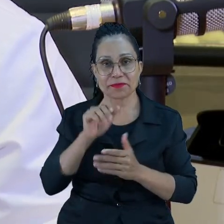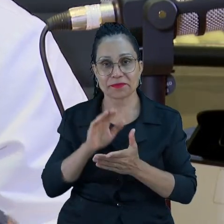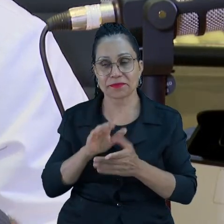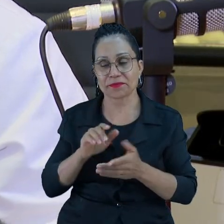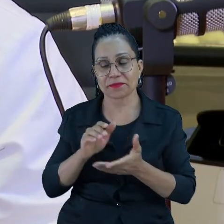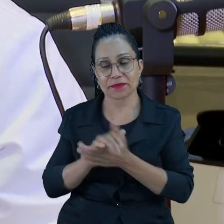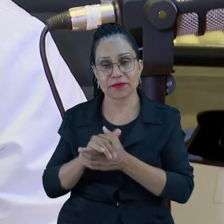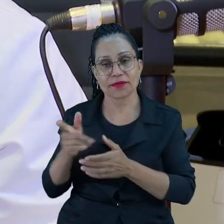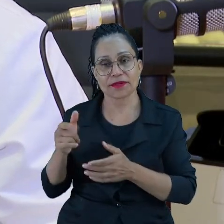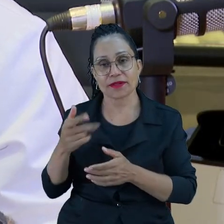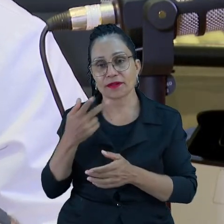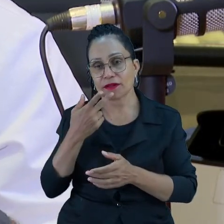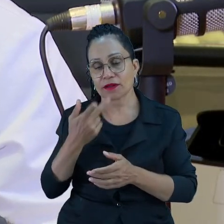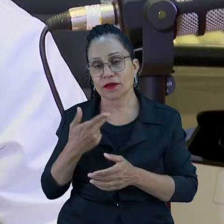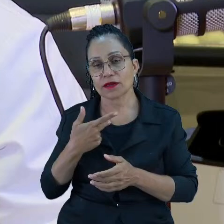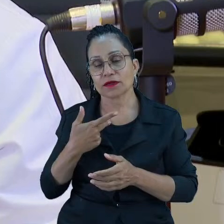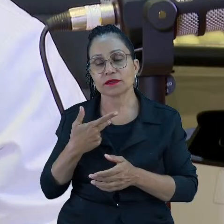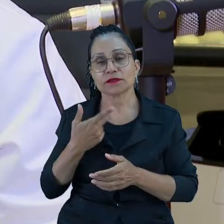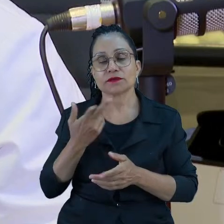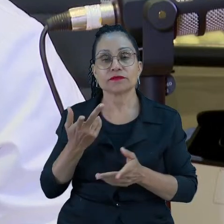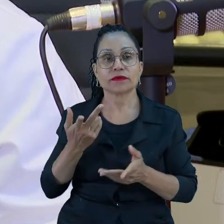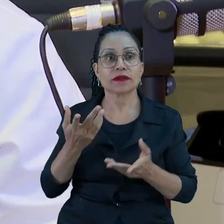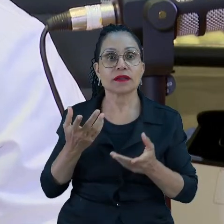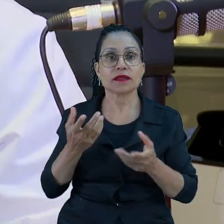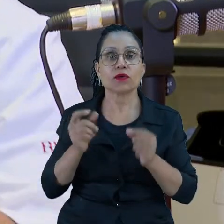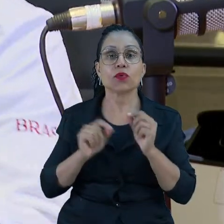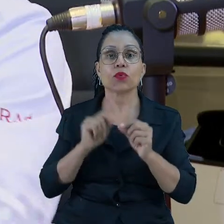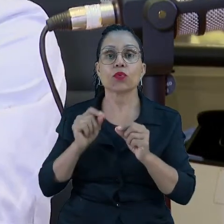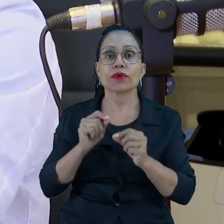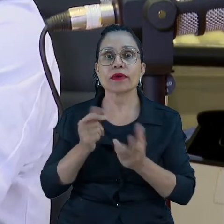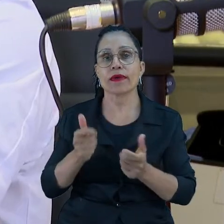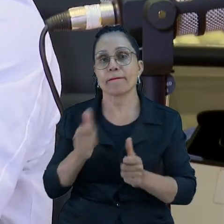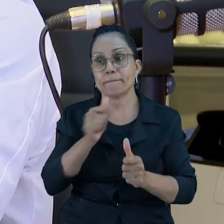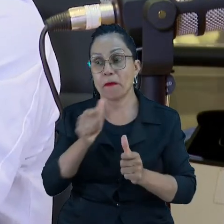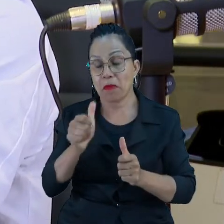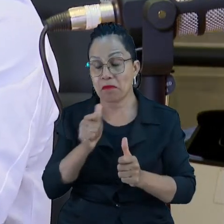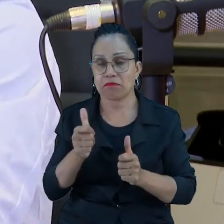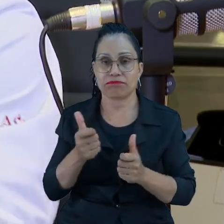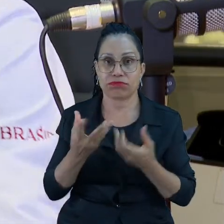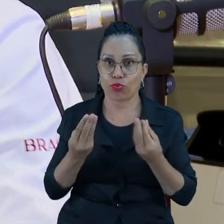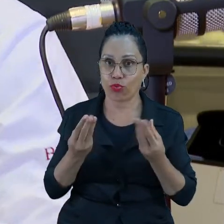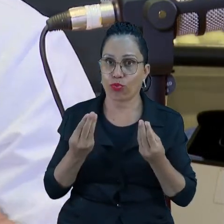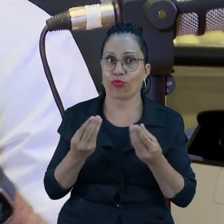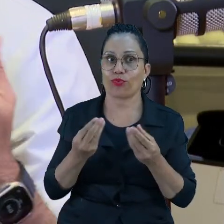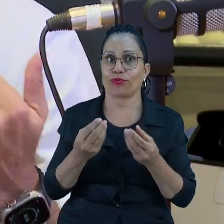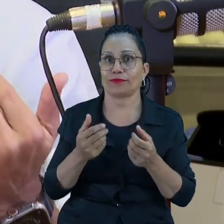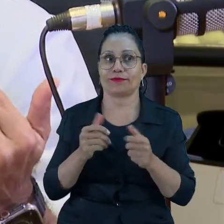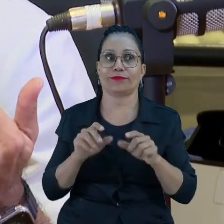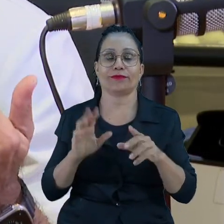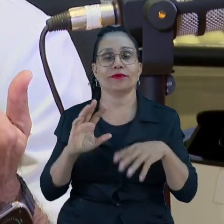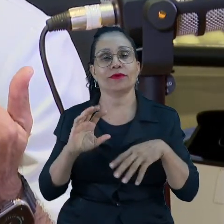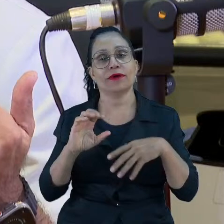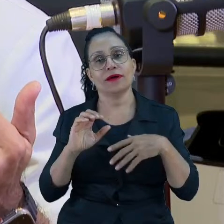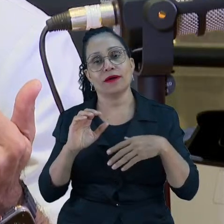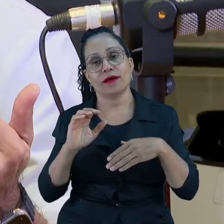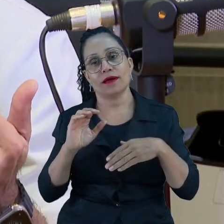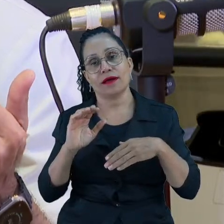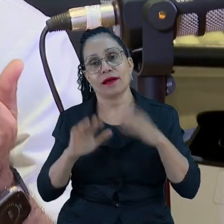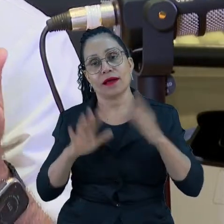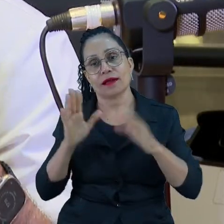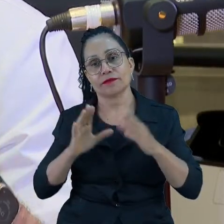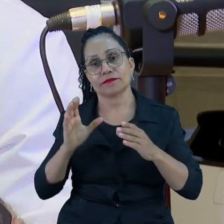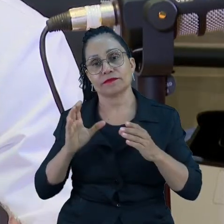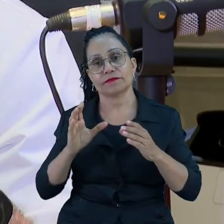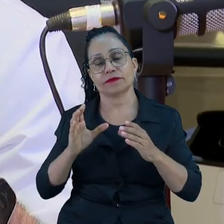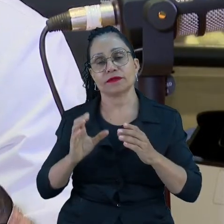e de as pessoas exagerarem um pouco em bebida alcoólica e tal. E eu acho que essa conduta, né,